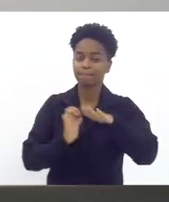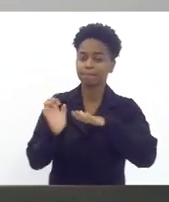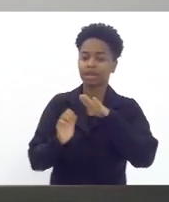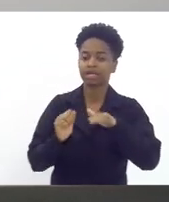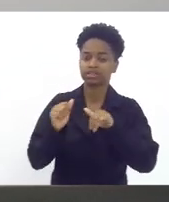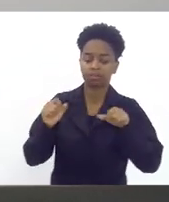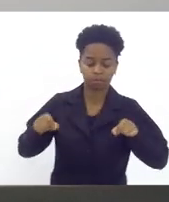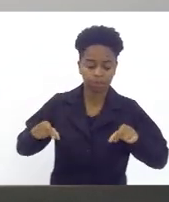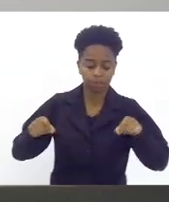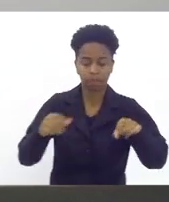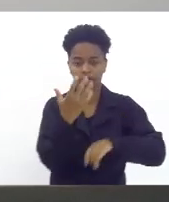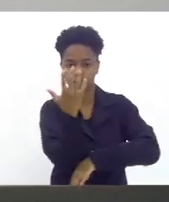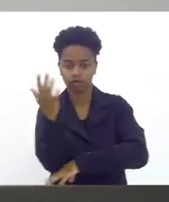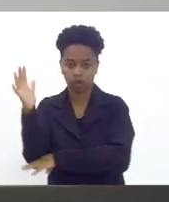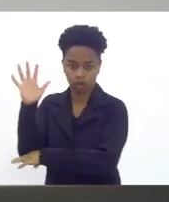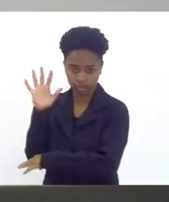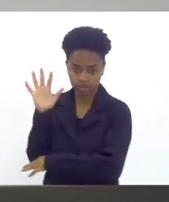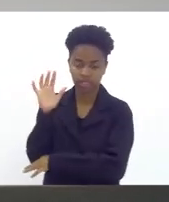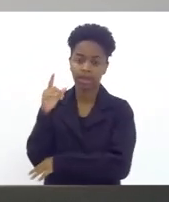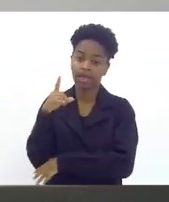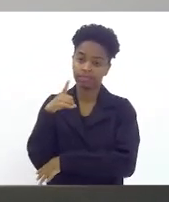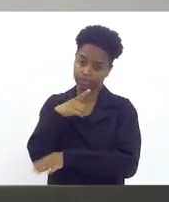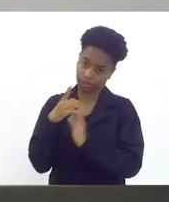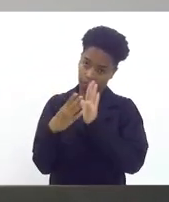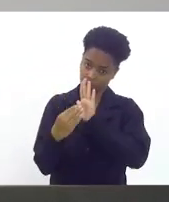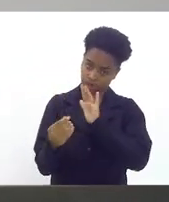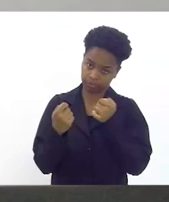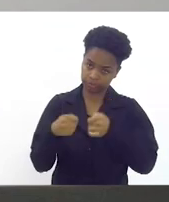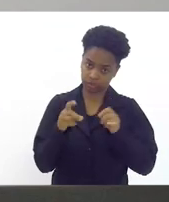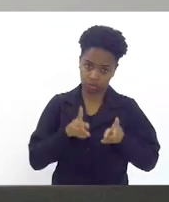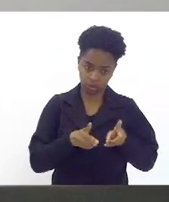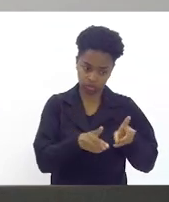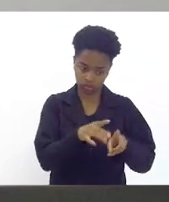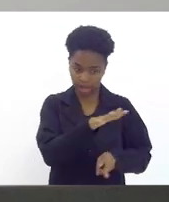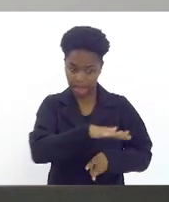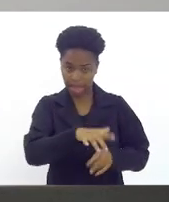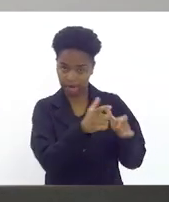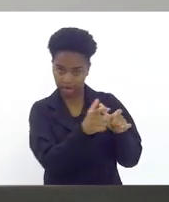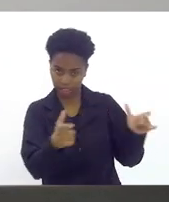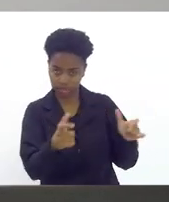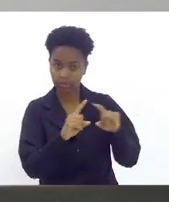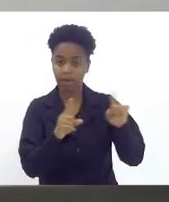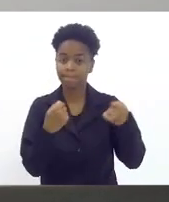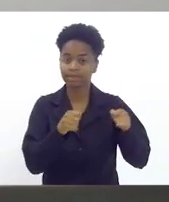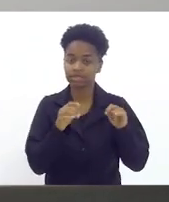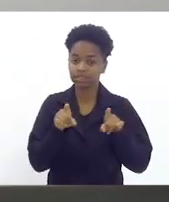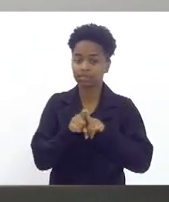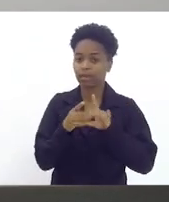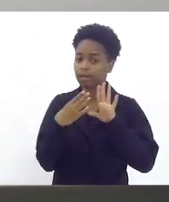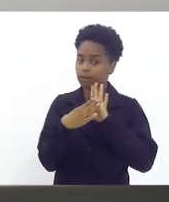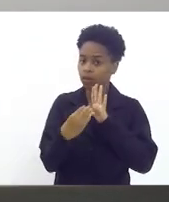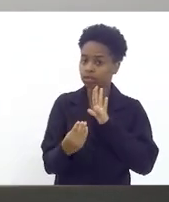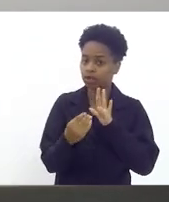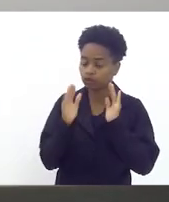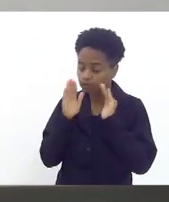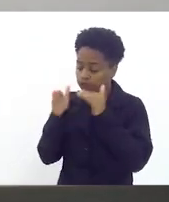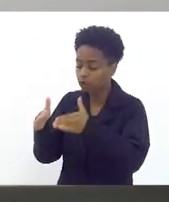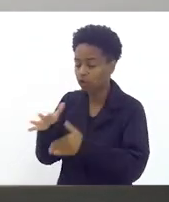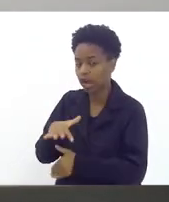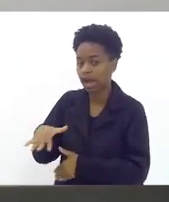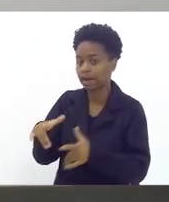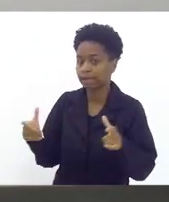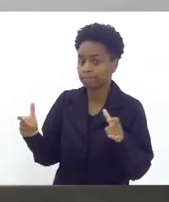Florestal executam que é um modelo que tem que continuar existindo para essas áreas mas a gente precisa trabalhar modelos que permitam que o proprietário